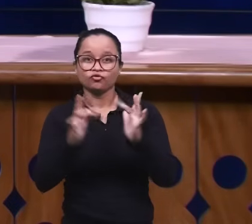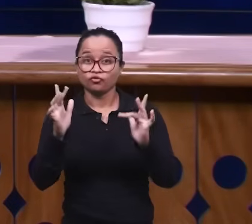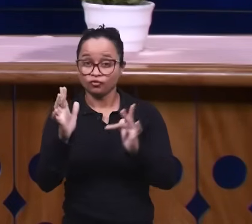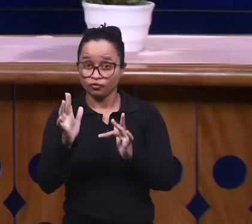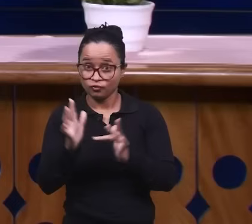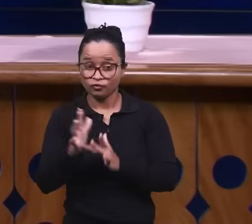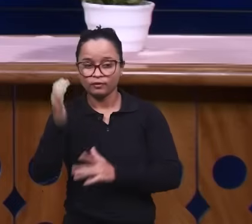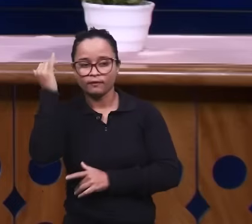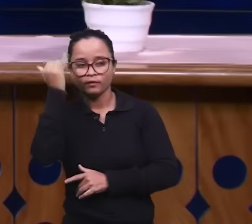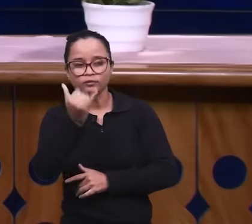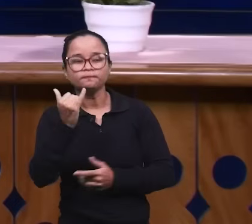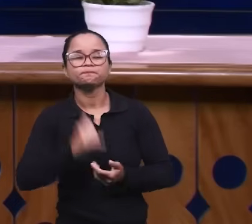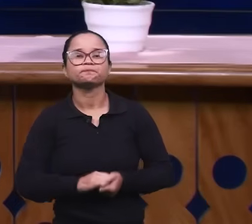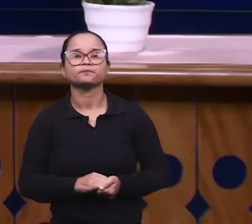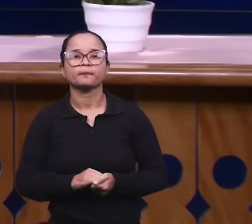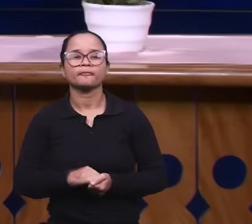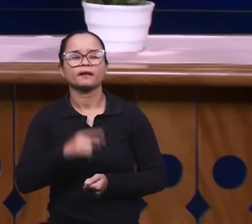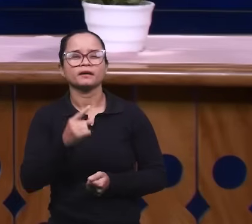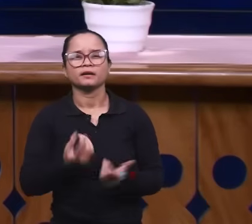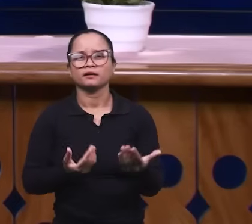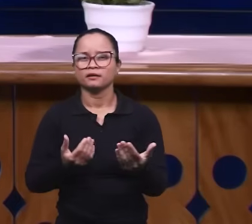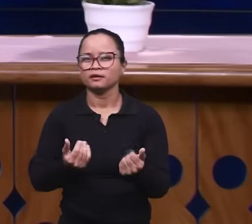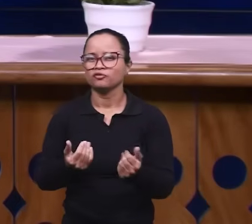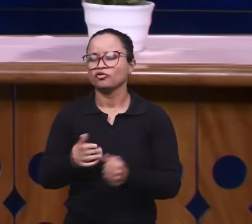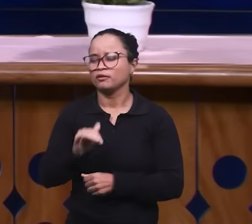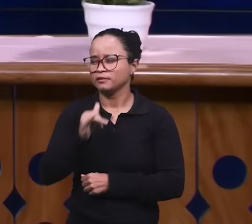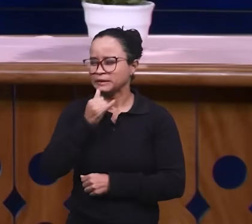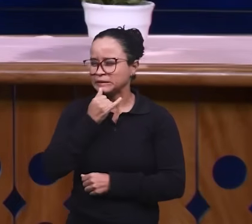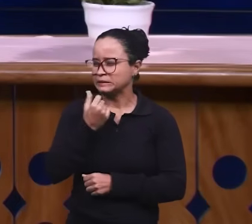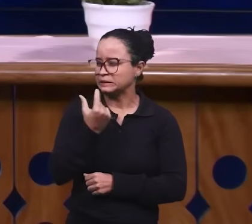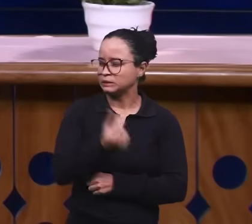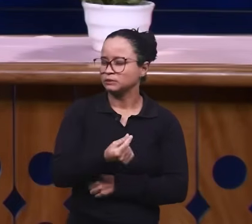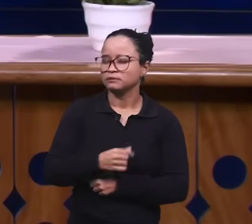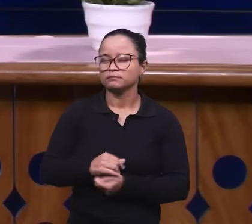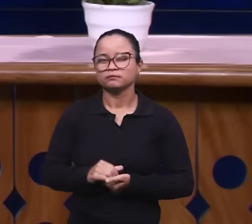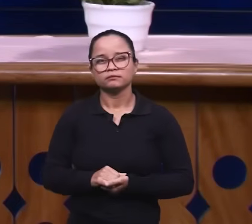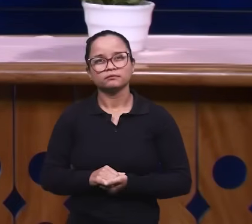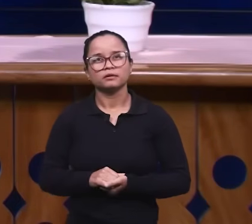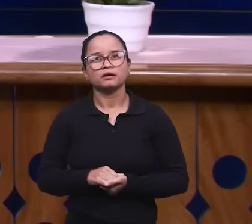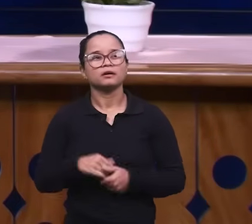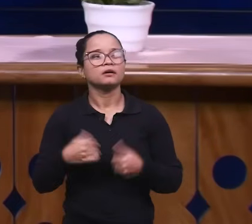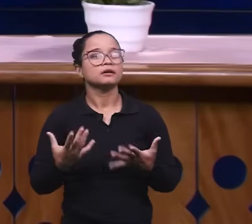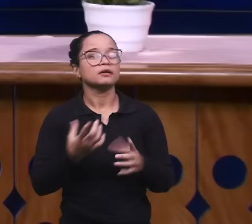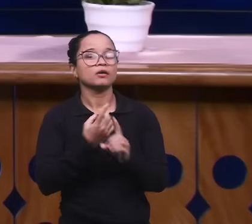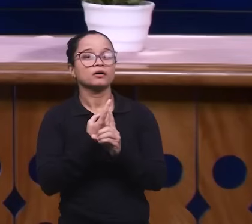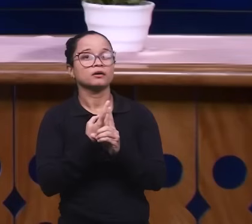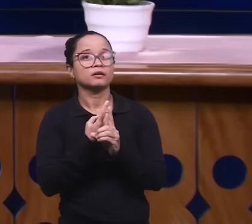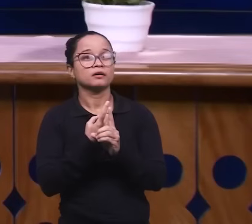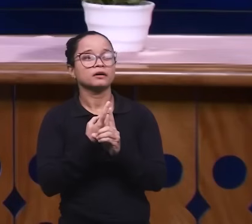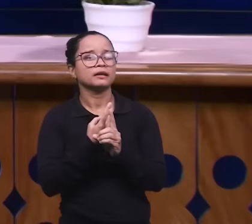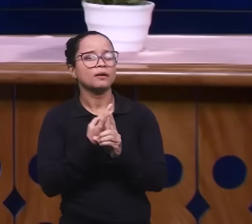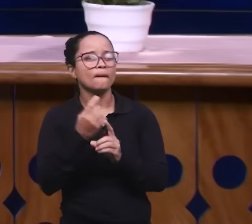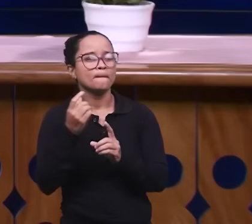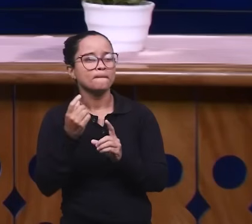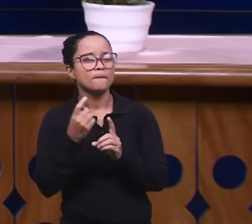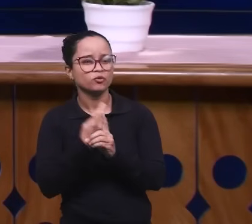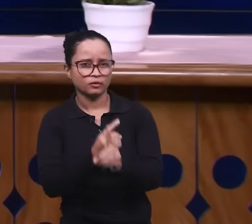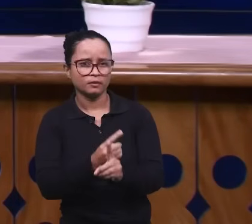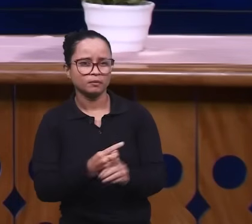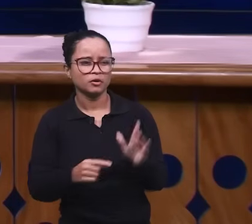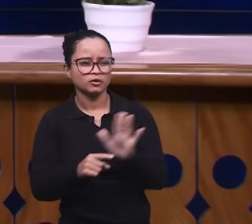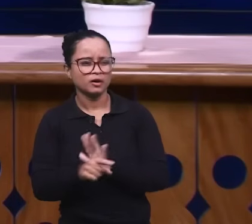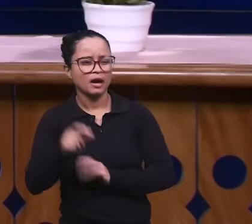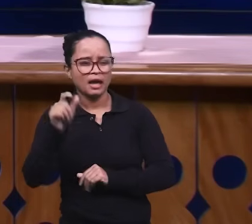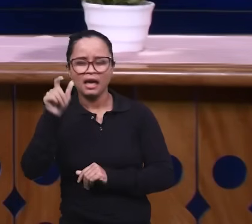disse, aquele jovem saiu triste, eles disseram assim: quem poderá se salvar?